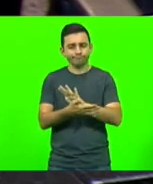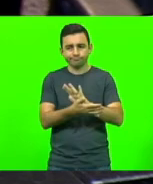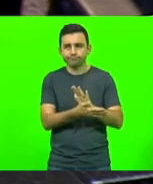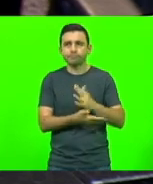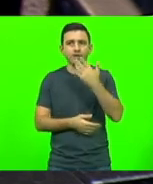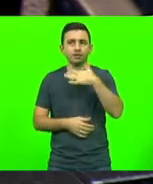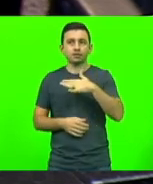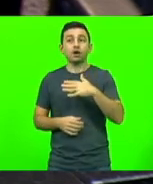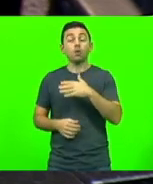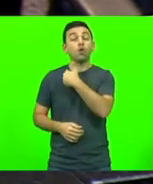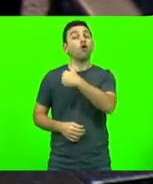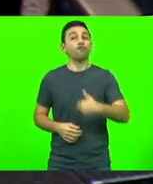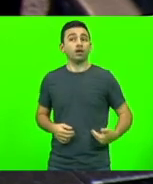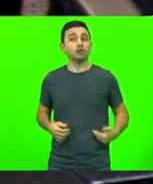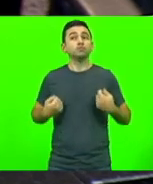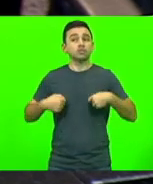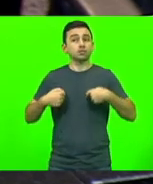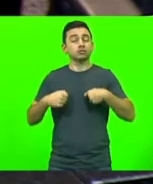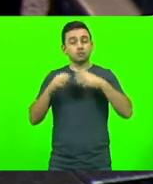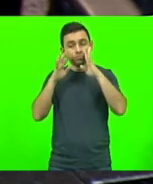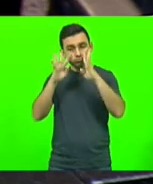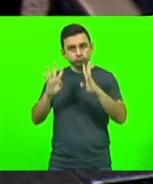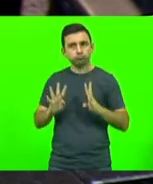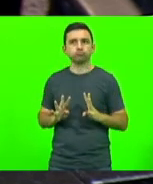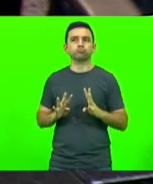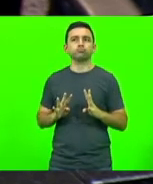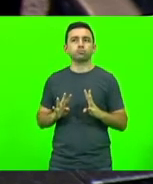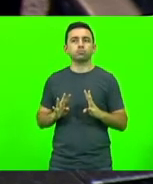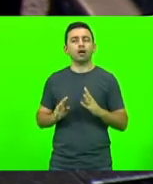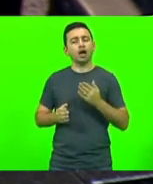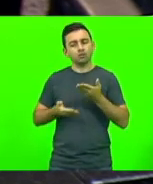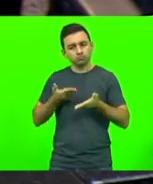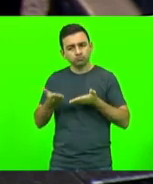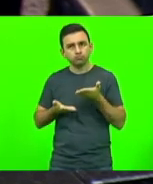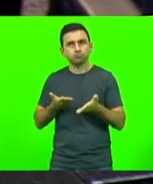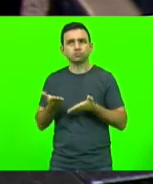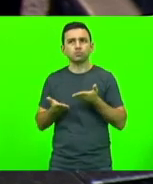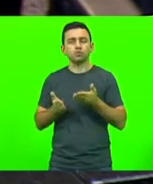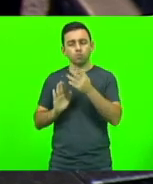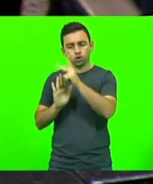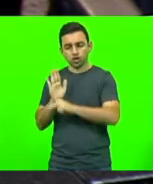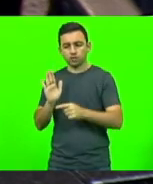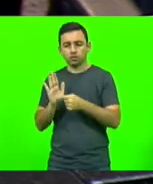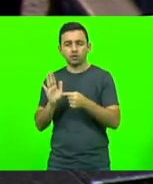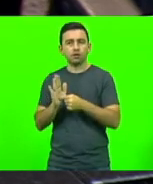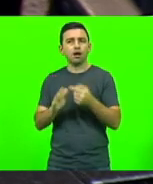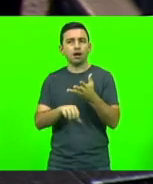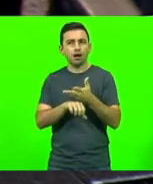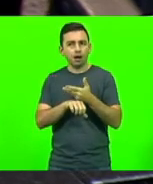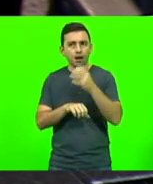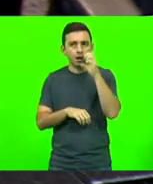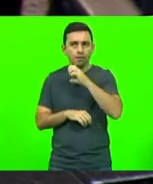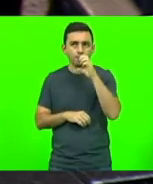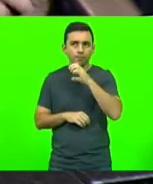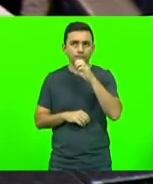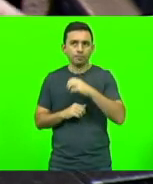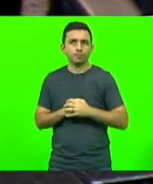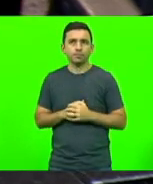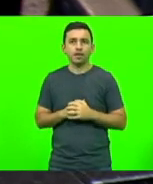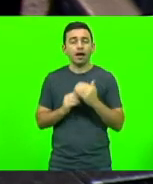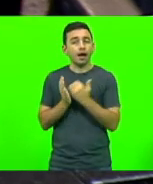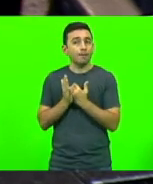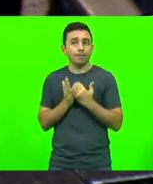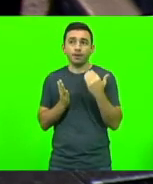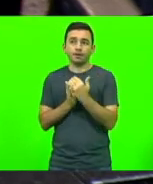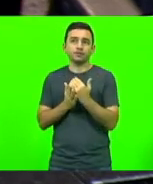ou que o governo atenda esse meu apelo ou que o projeto nessa casa tramite com uma velocidade realmente muito grande